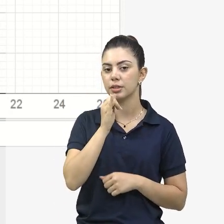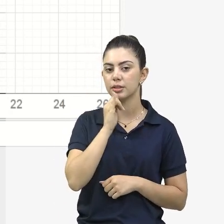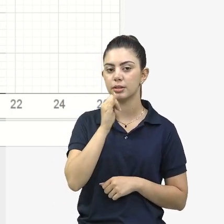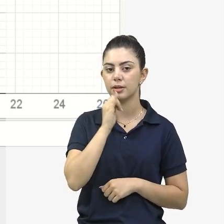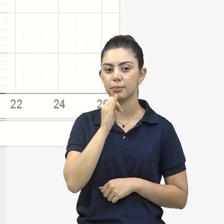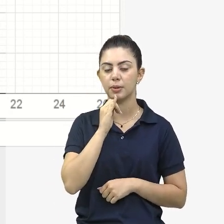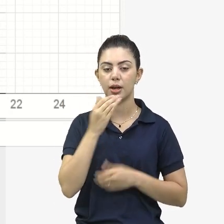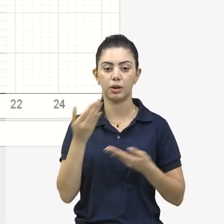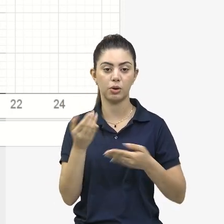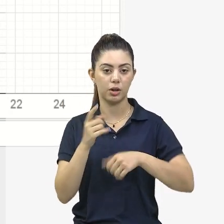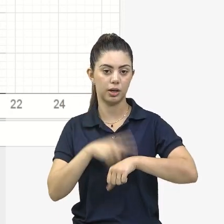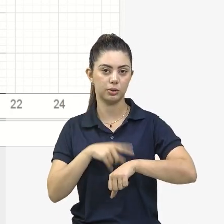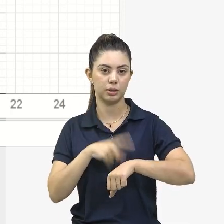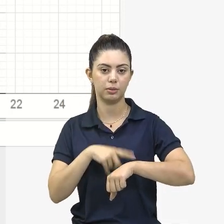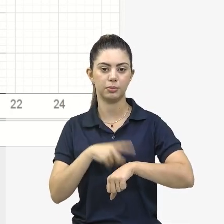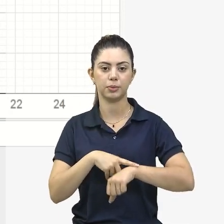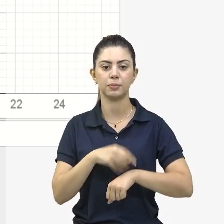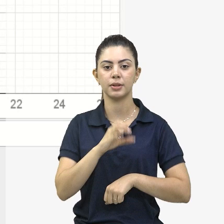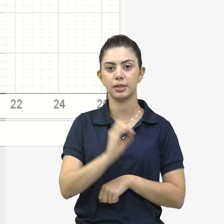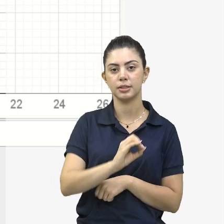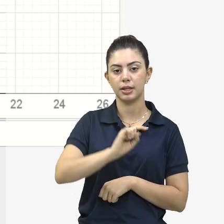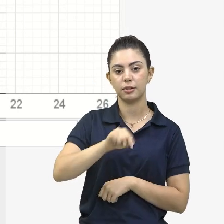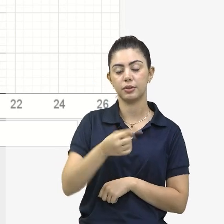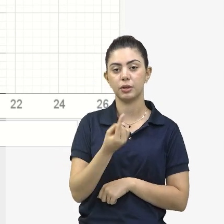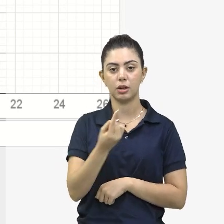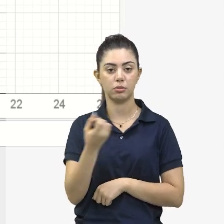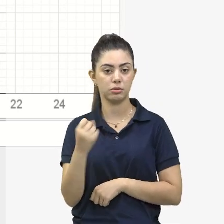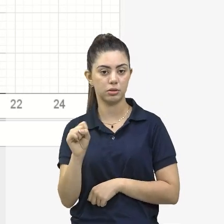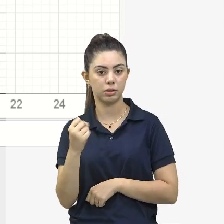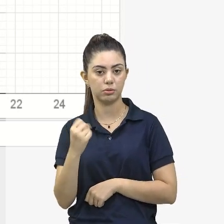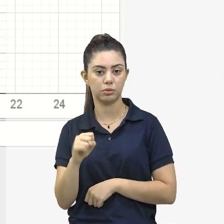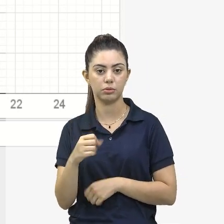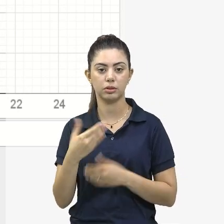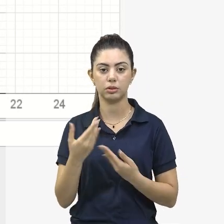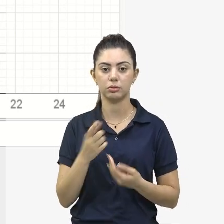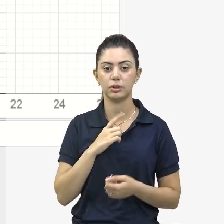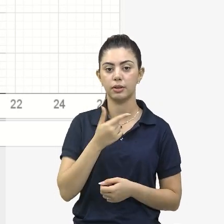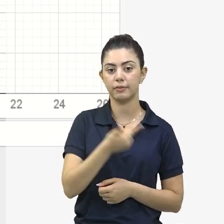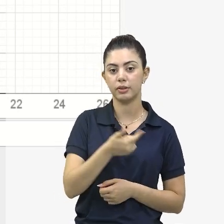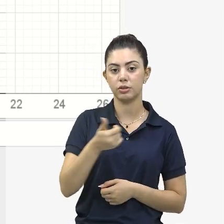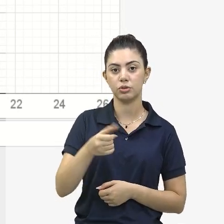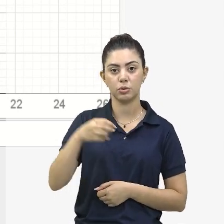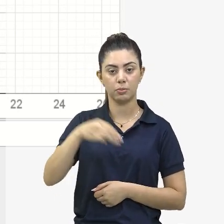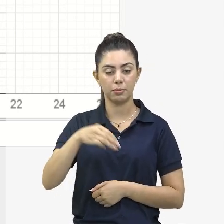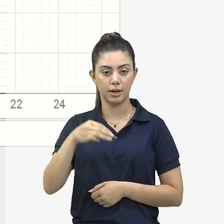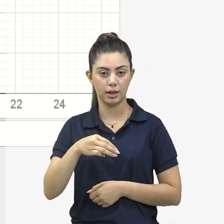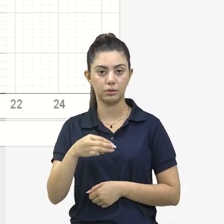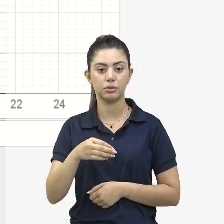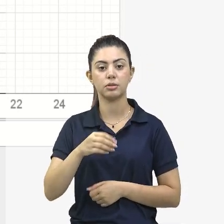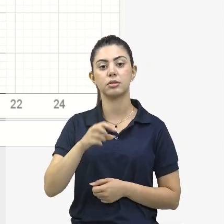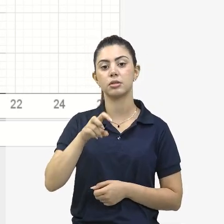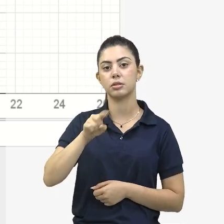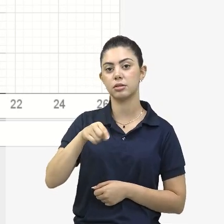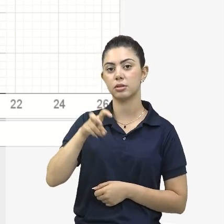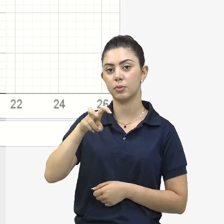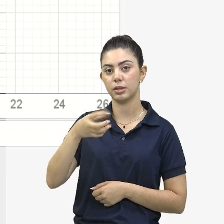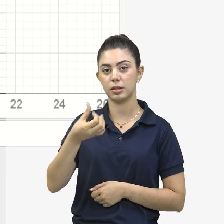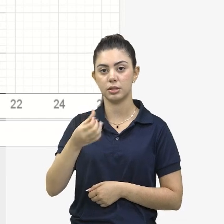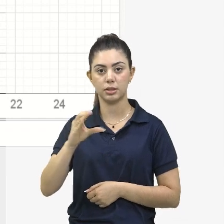nosso tempo, né, 0,1 segundo, ele se encontra a 21 metros e 56 centímetros do